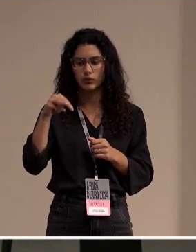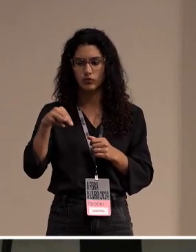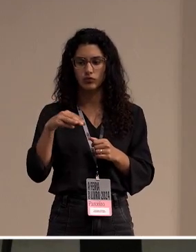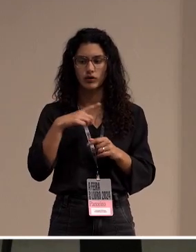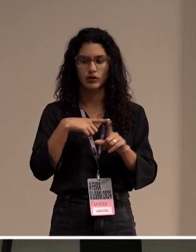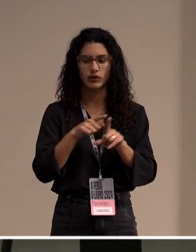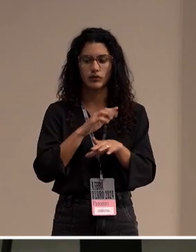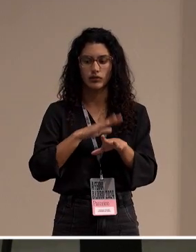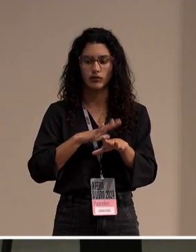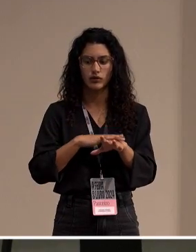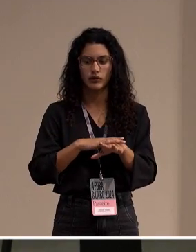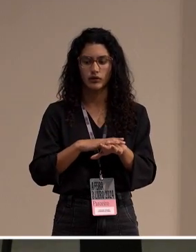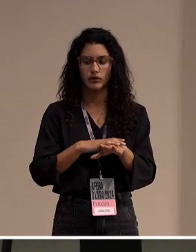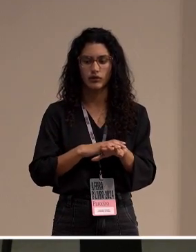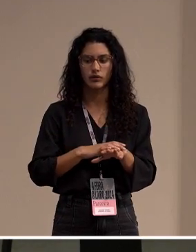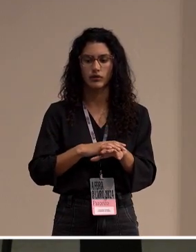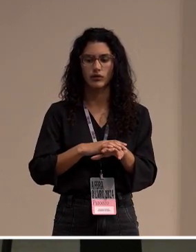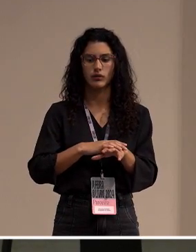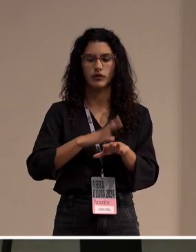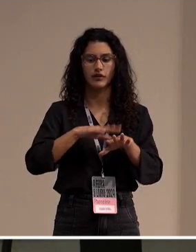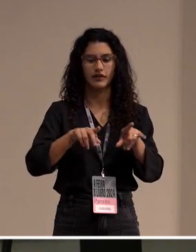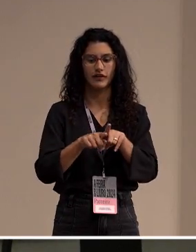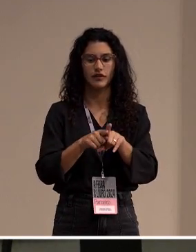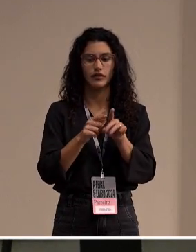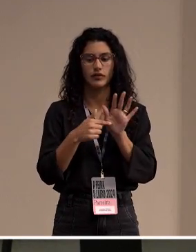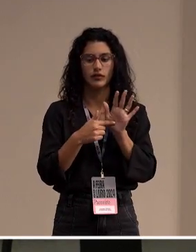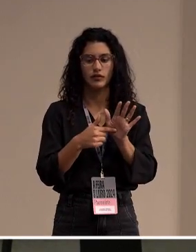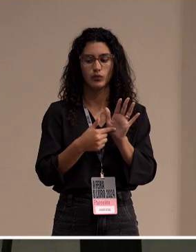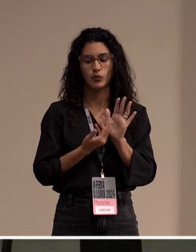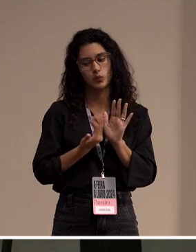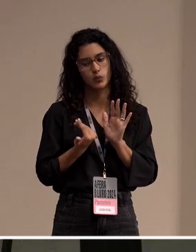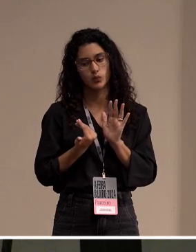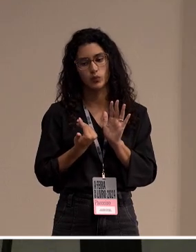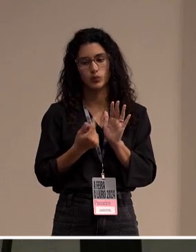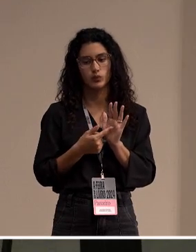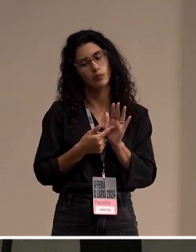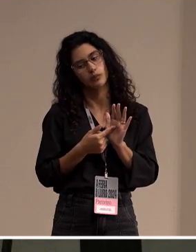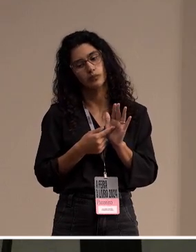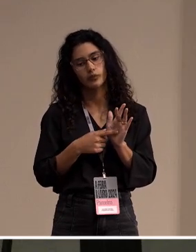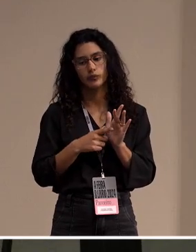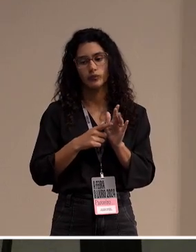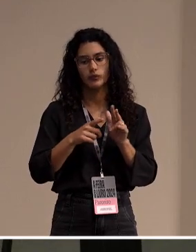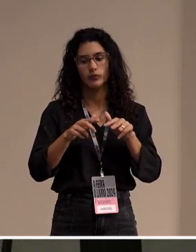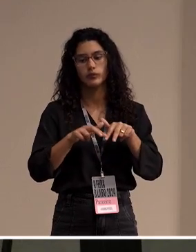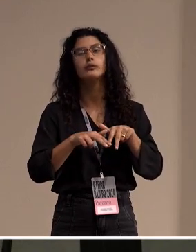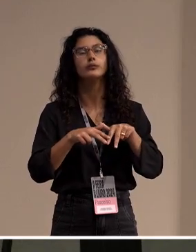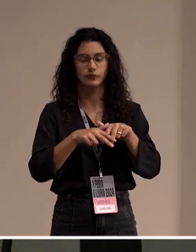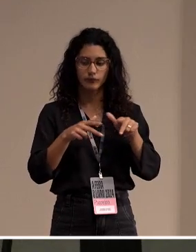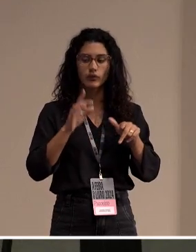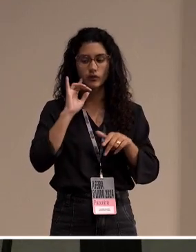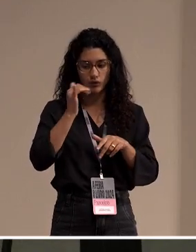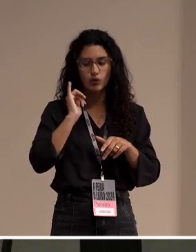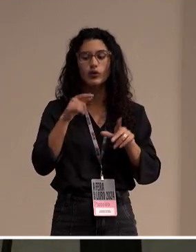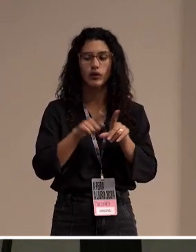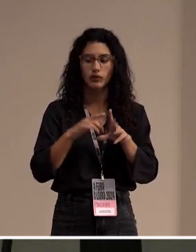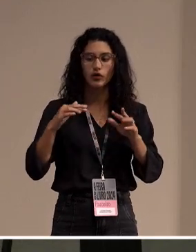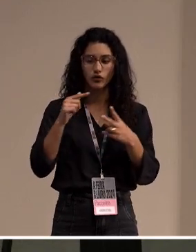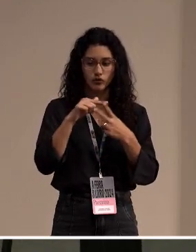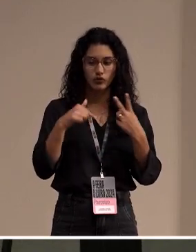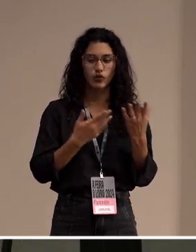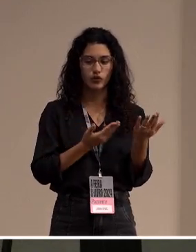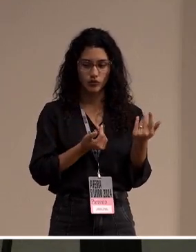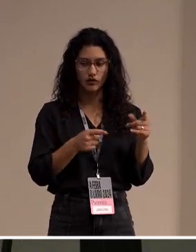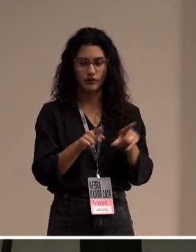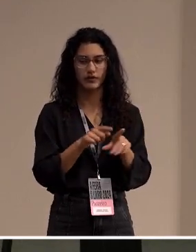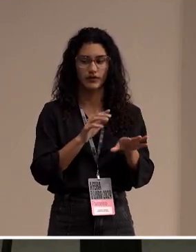com o livro Os Profetas, que faz um recorte, né, de gênero, contando ali a história de dois